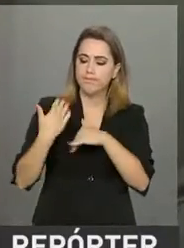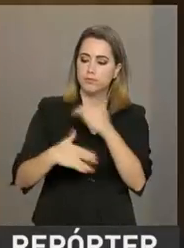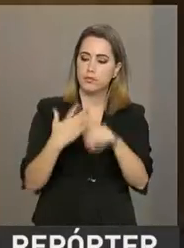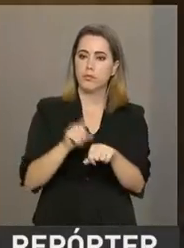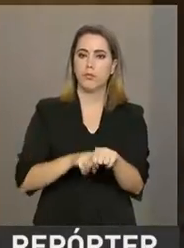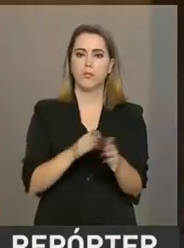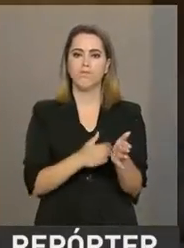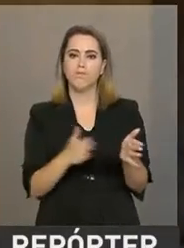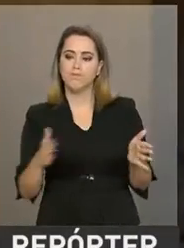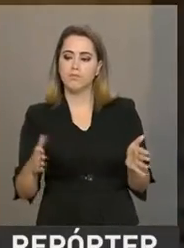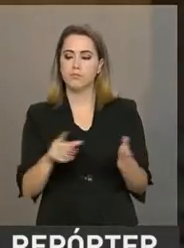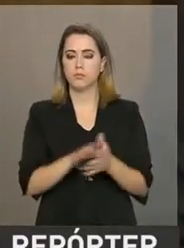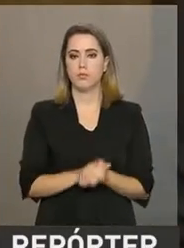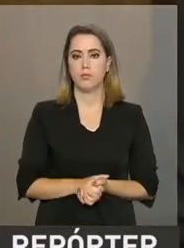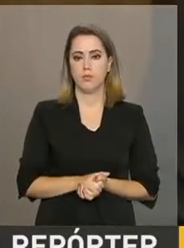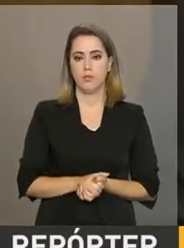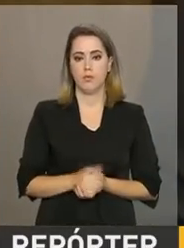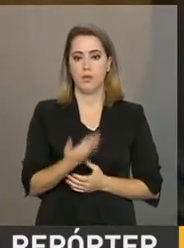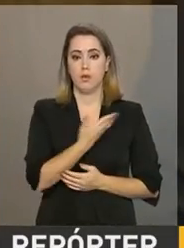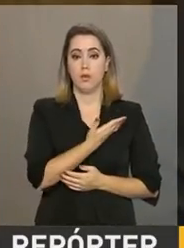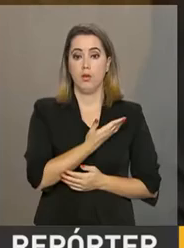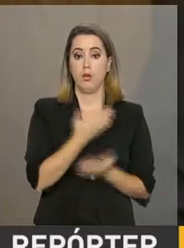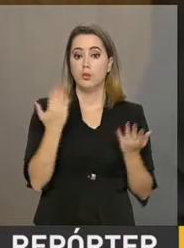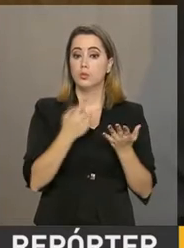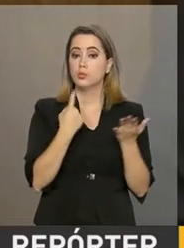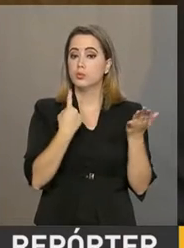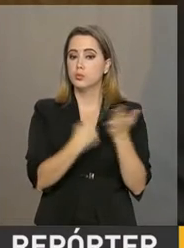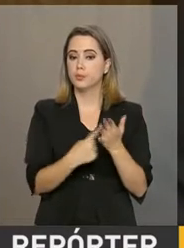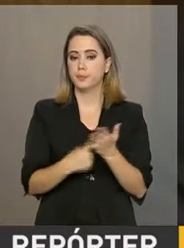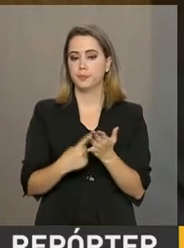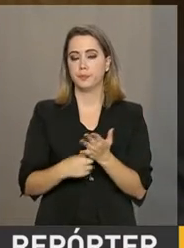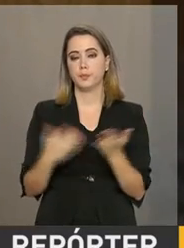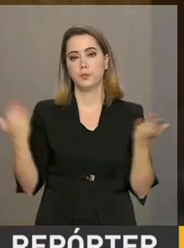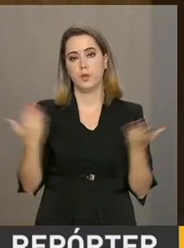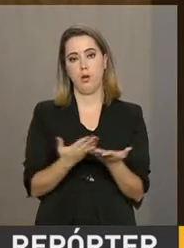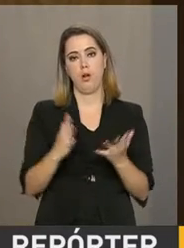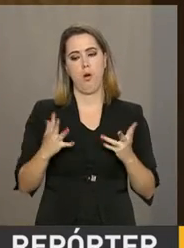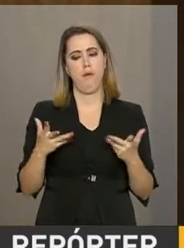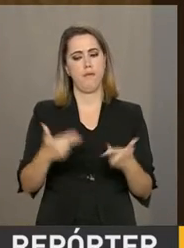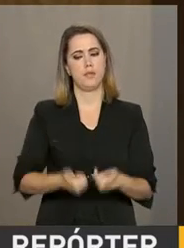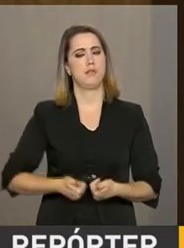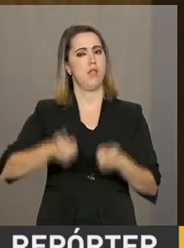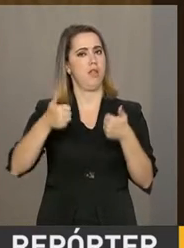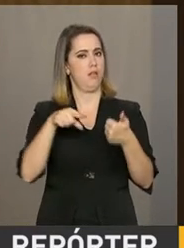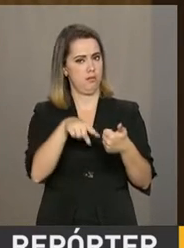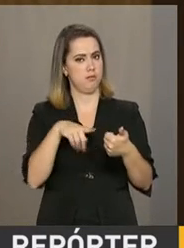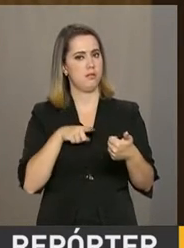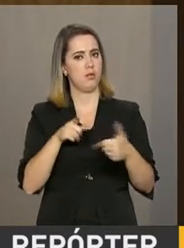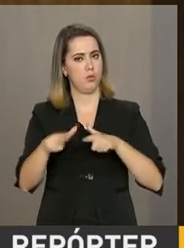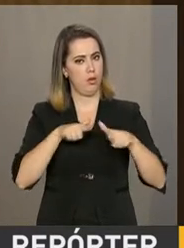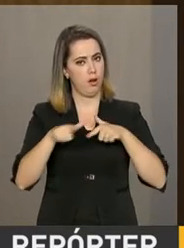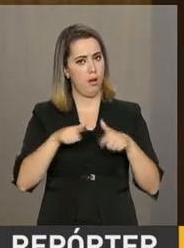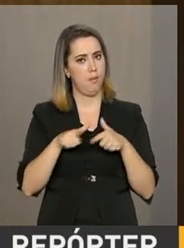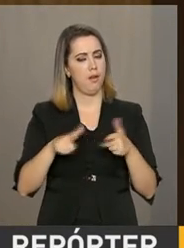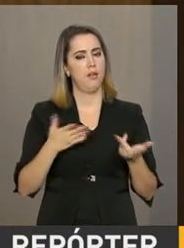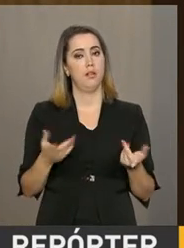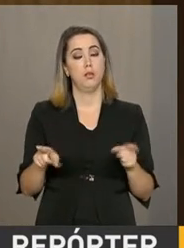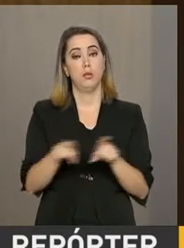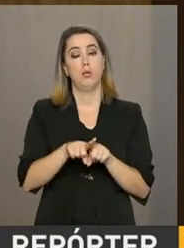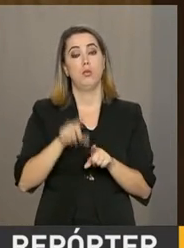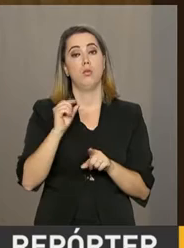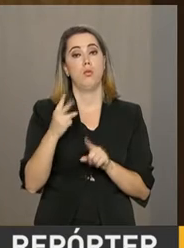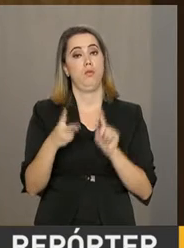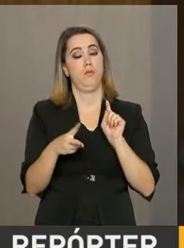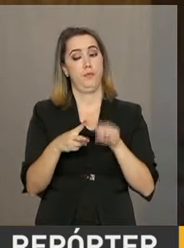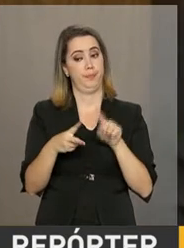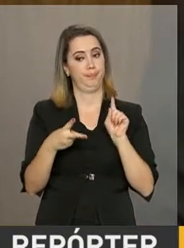tempo a medidas dessa agenda à medida que elas foco na eficiência e na produtividade elas fazem